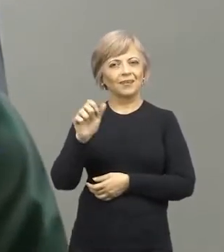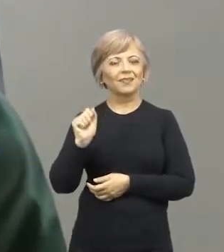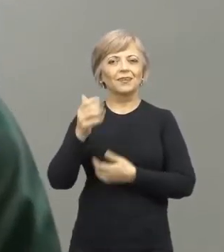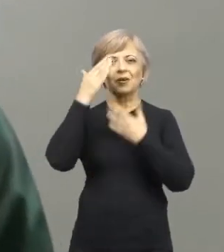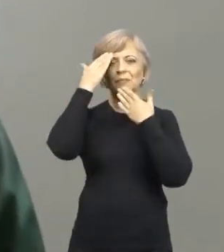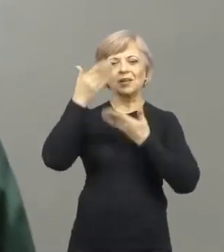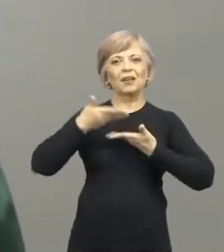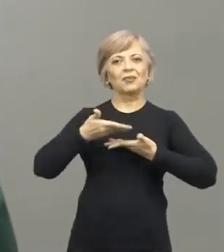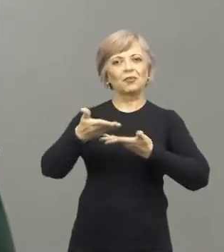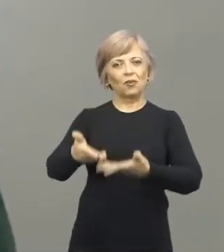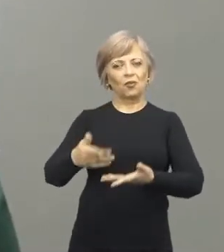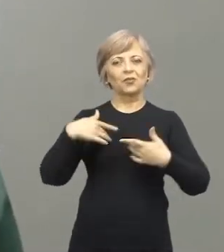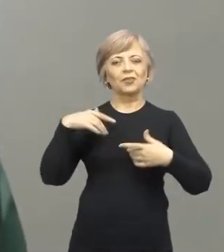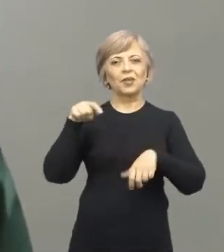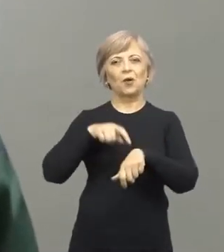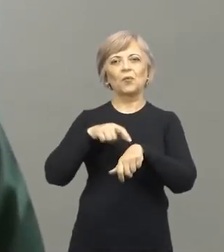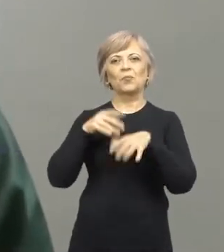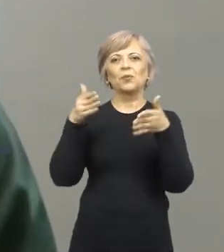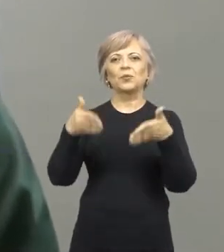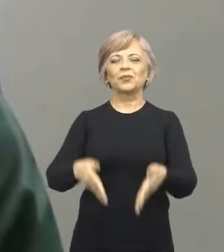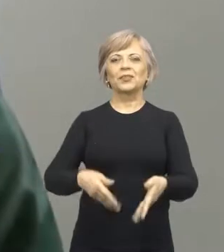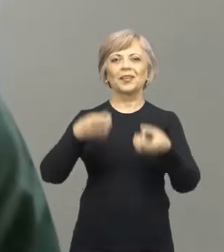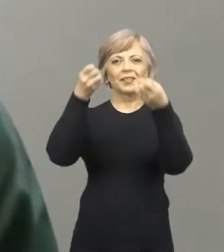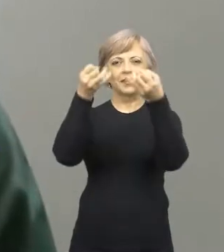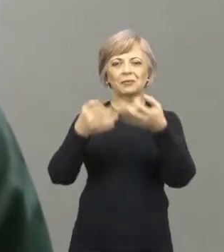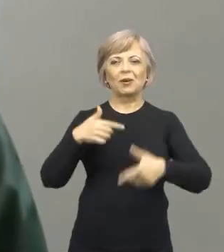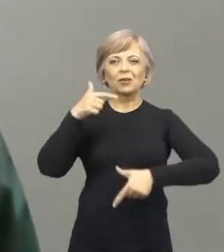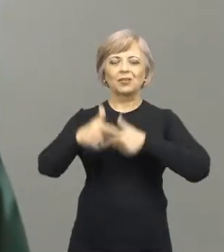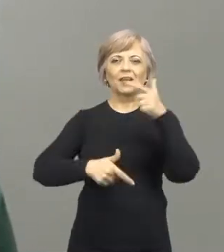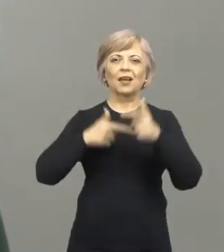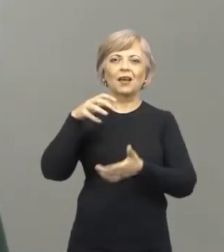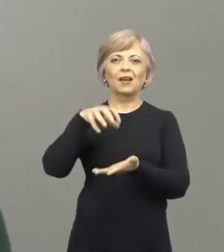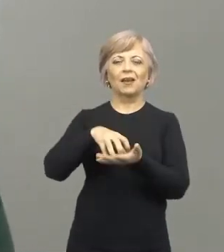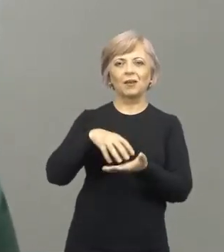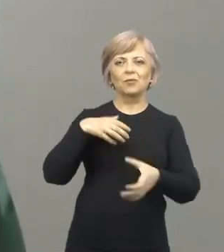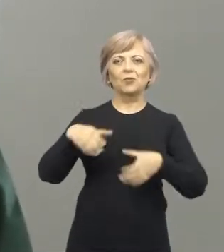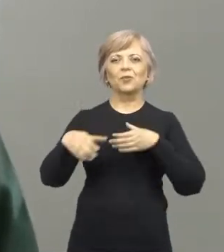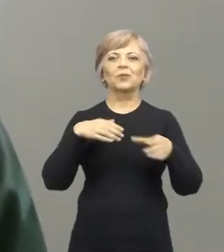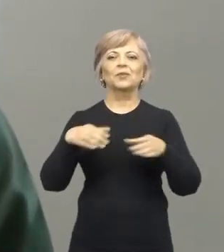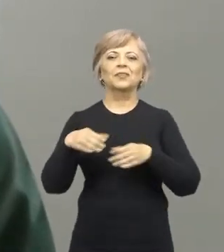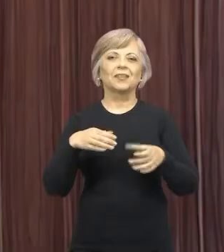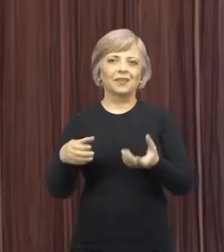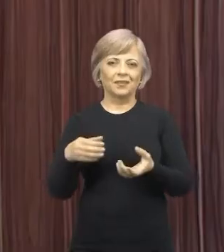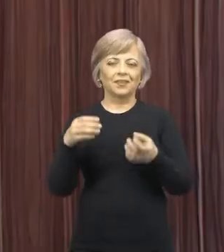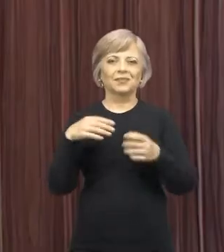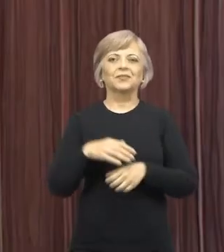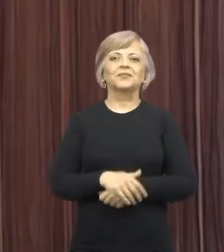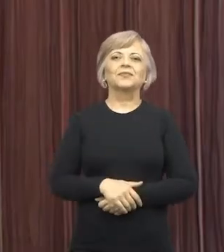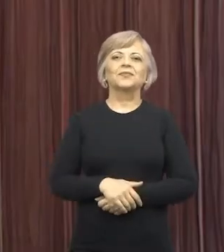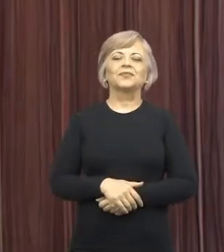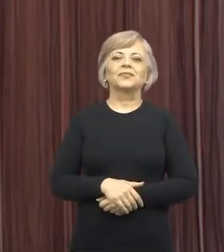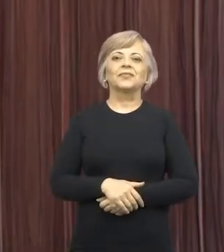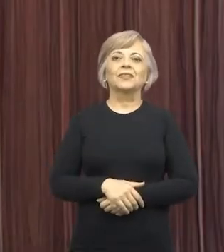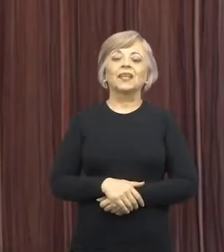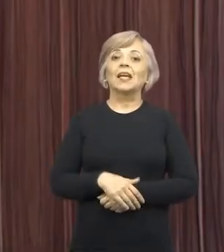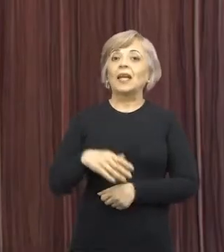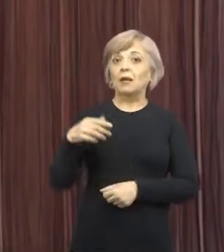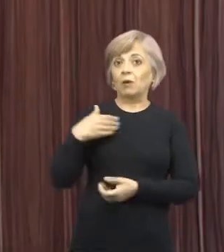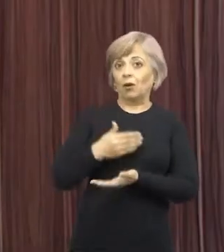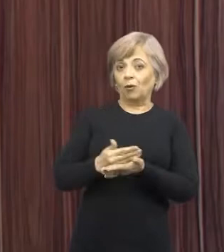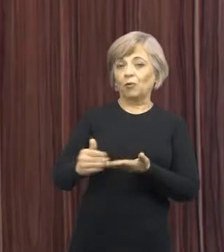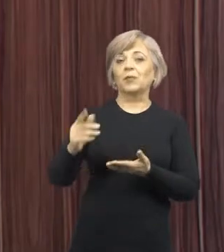oportunidade de falar um pouco sobre o trabalho do GAESP, um grupo que eu coordeno com muito carinho. Bom, doutora, para começarmos a